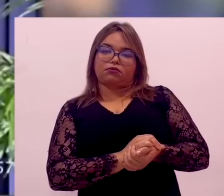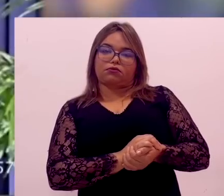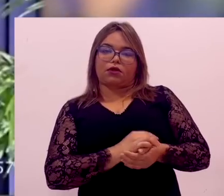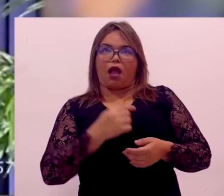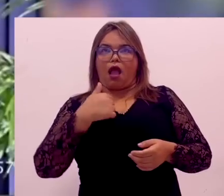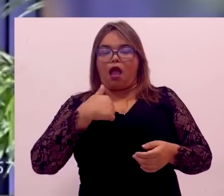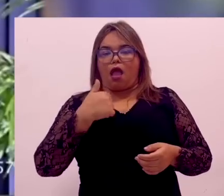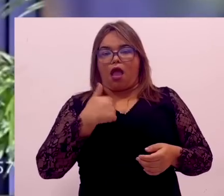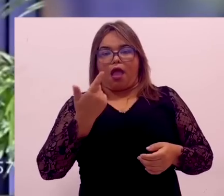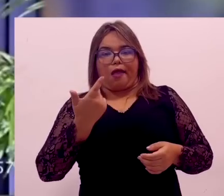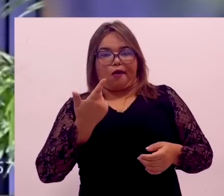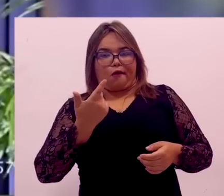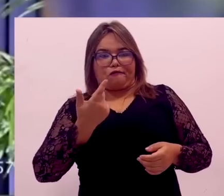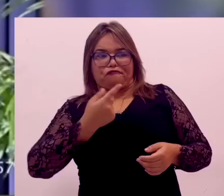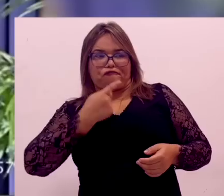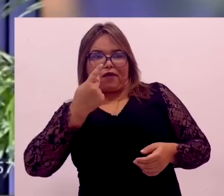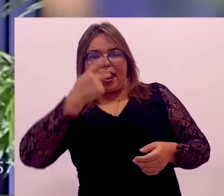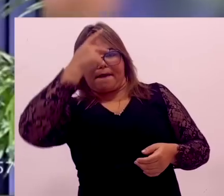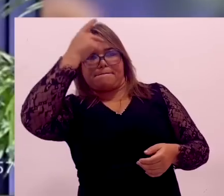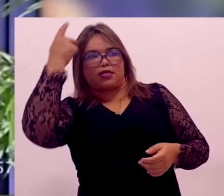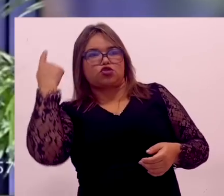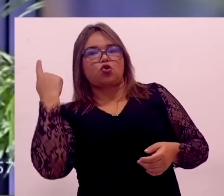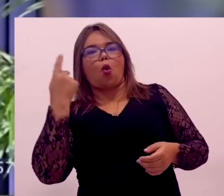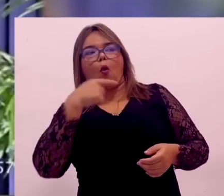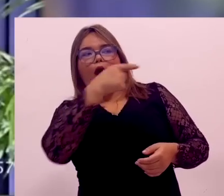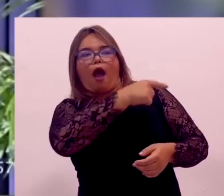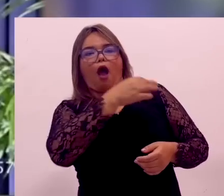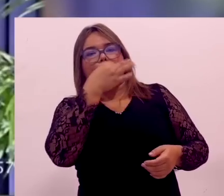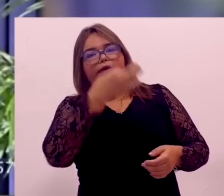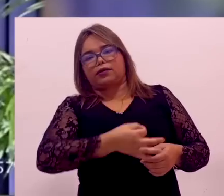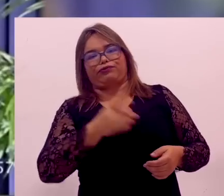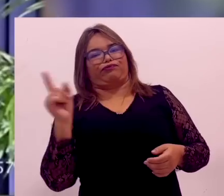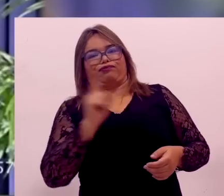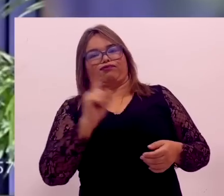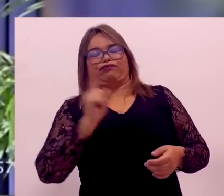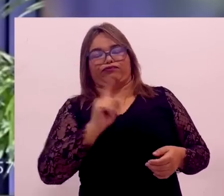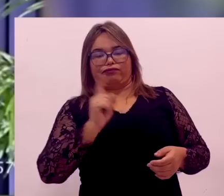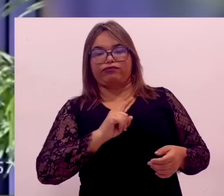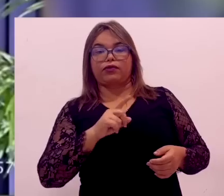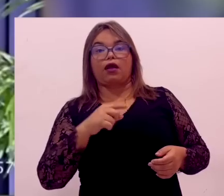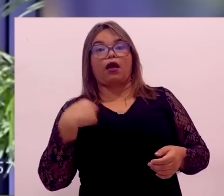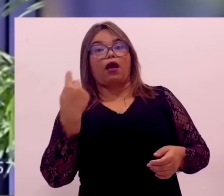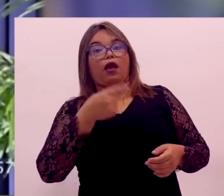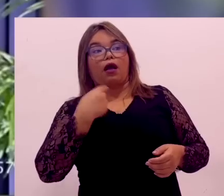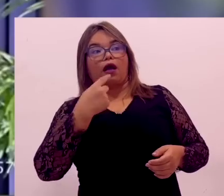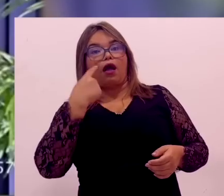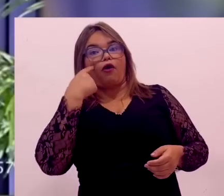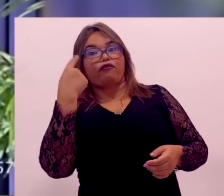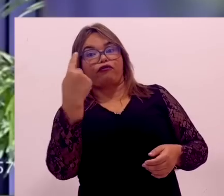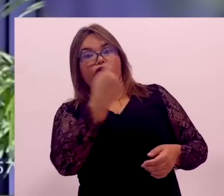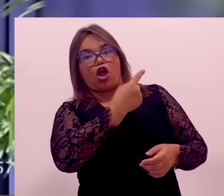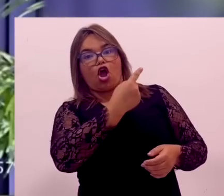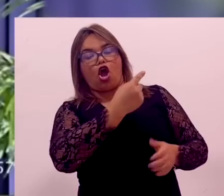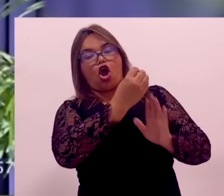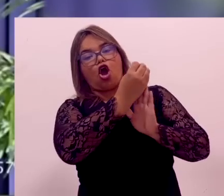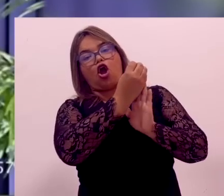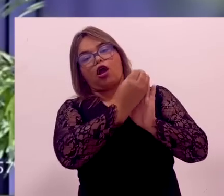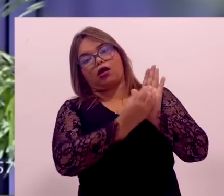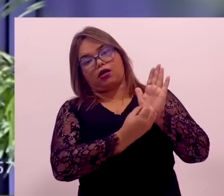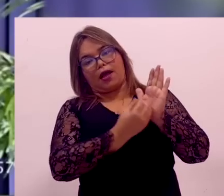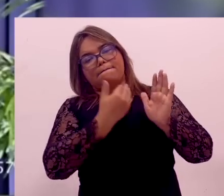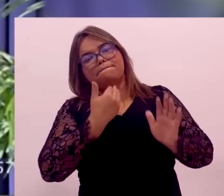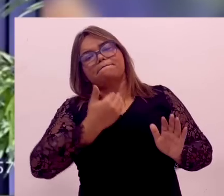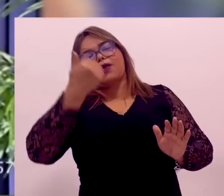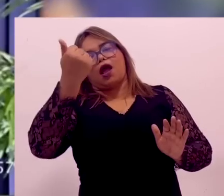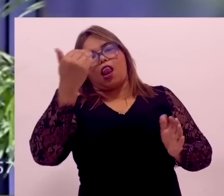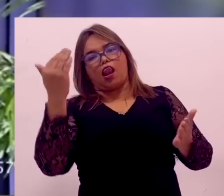Eu não vou falar aqui que alguém ou fulano de tal disse isso ou aquilo. Não, nós vamos ver as fontes